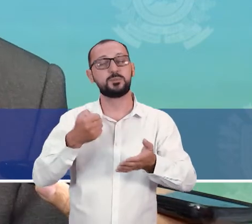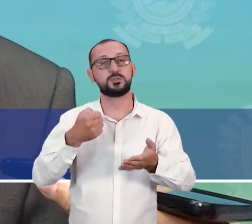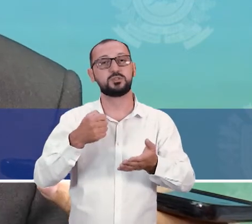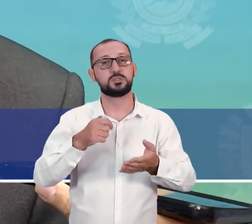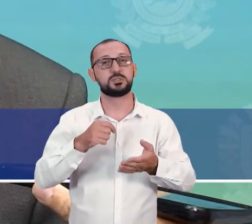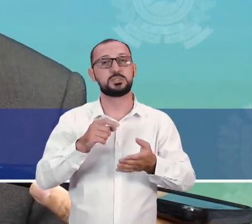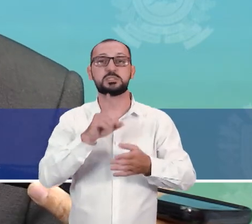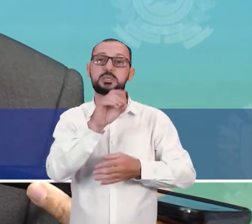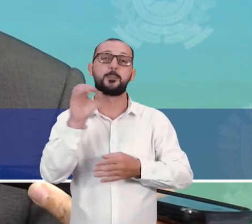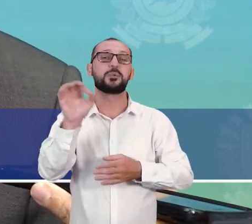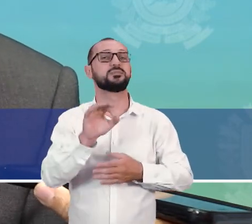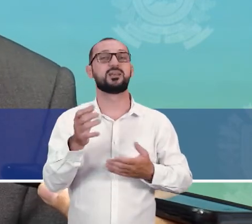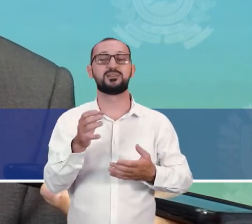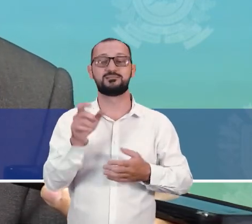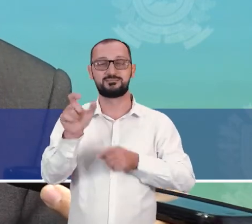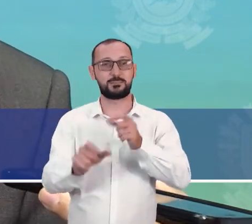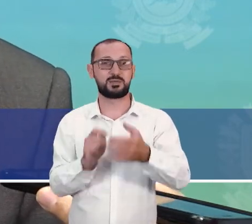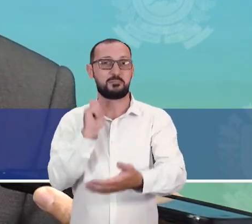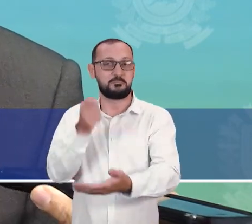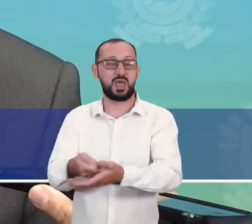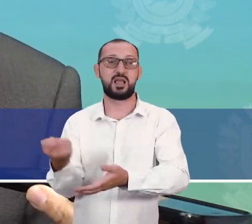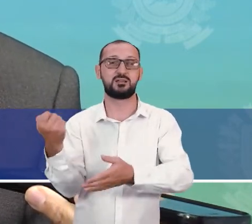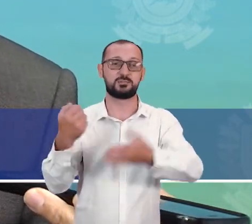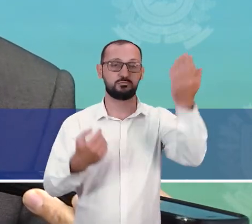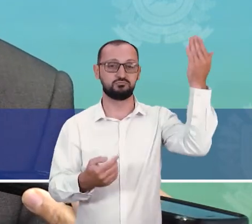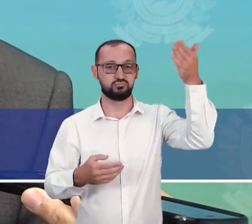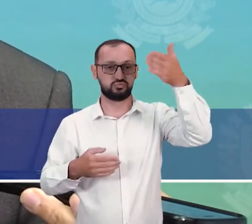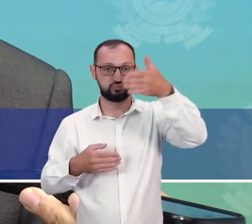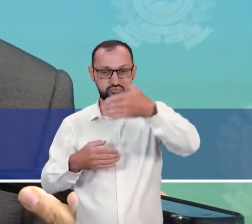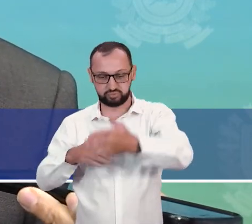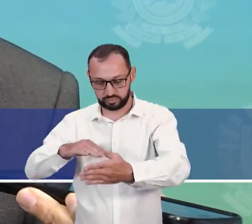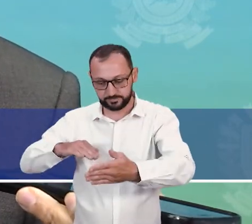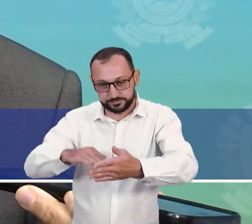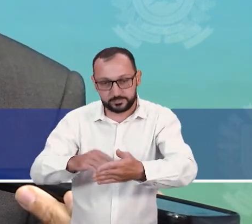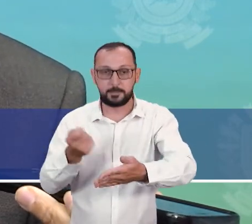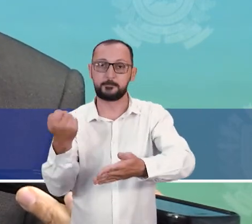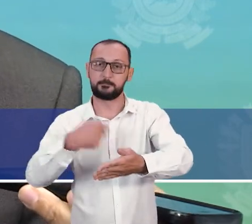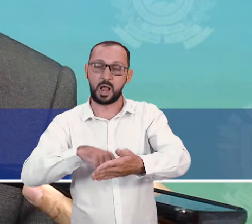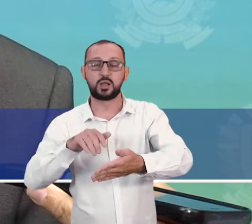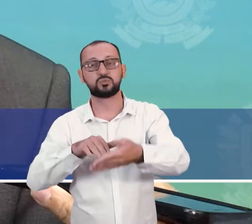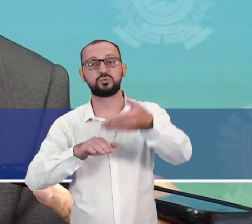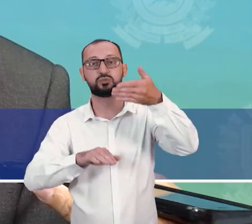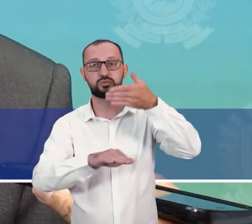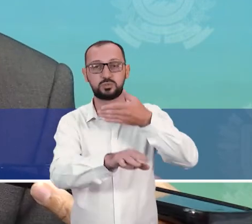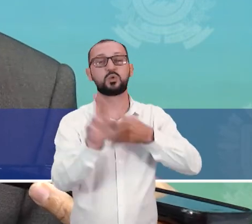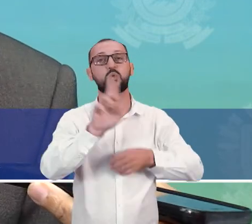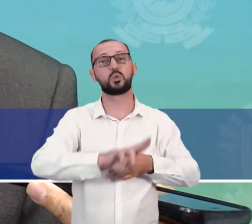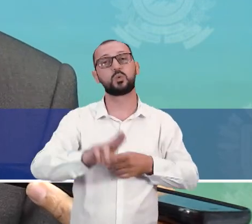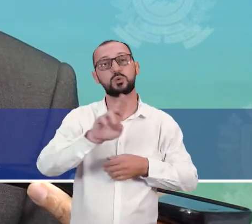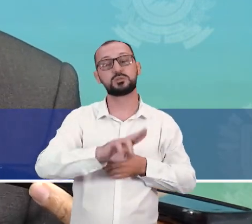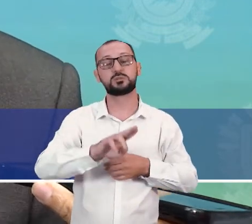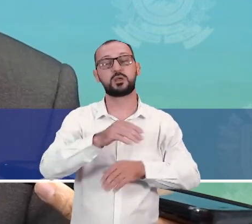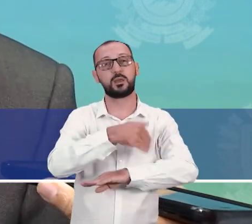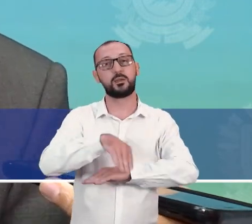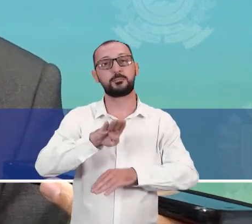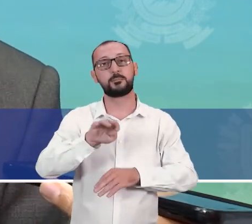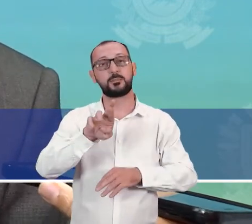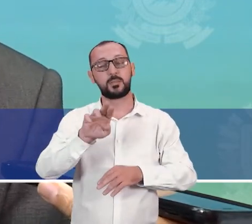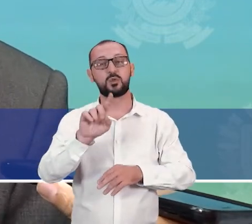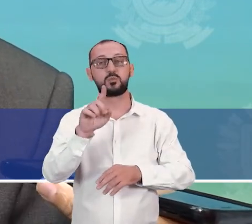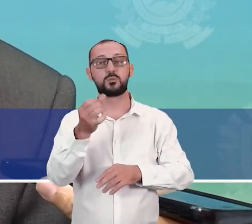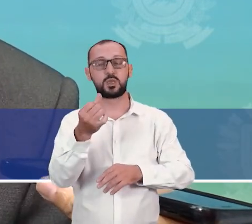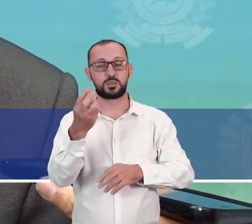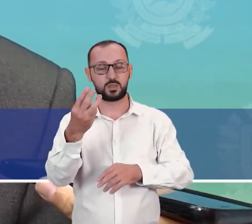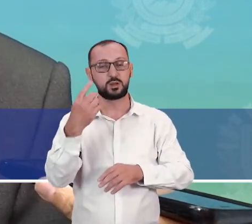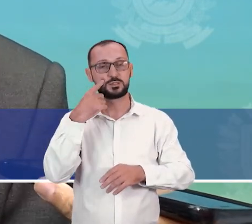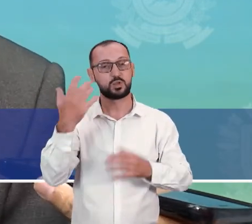na sua inteireza do consumidor e do cidadão sul-mato-grossense, daqueles que usam a BR-163, cobrando uma